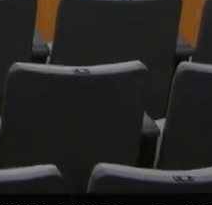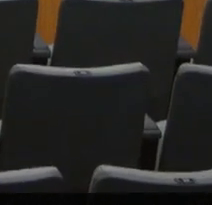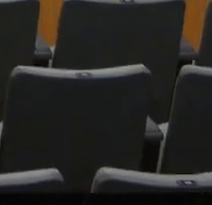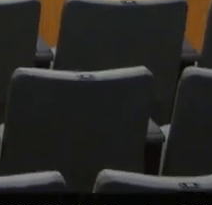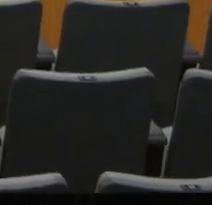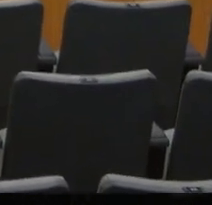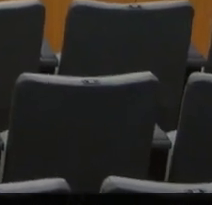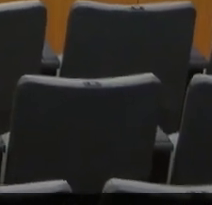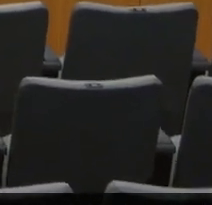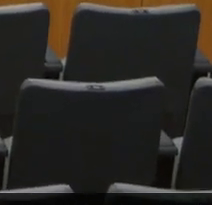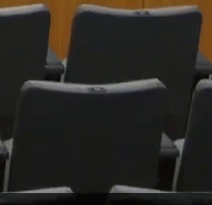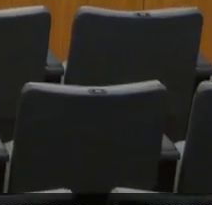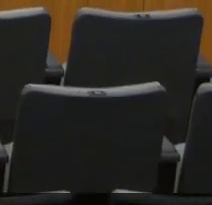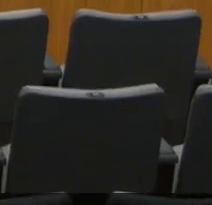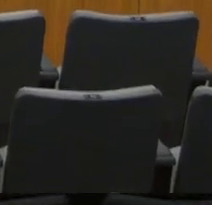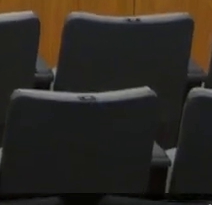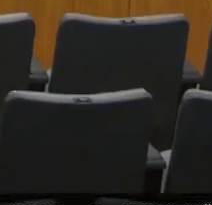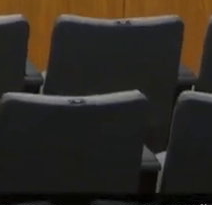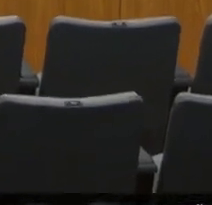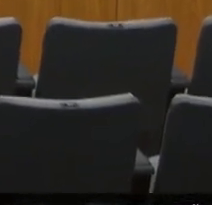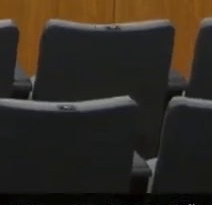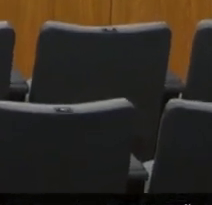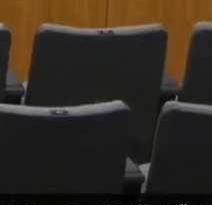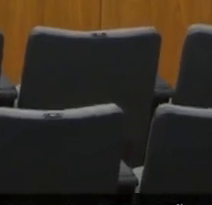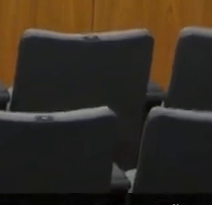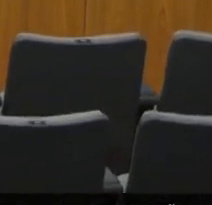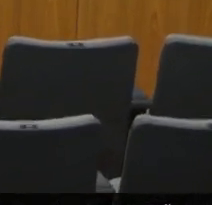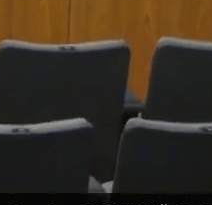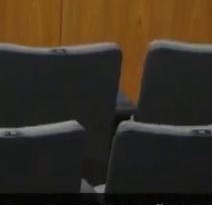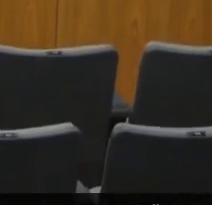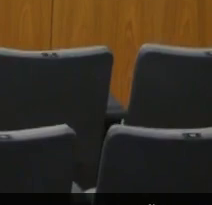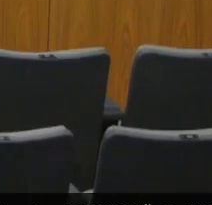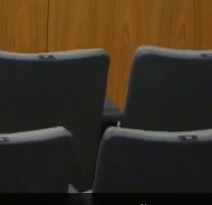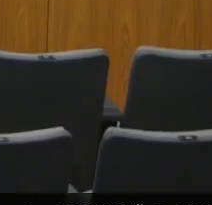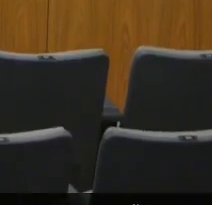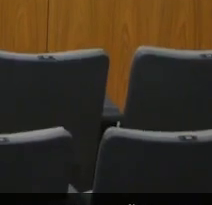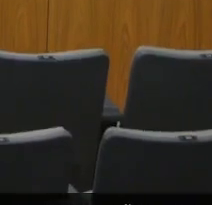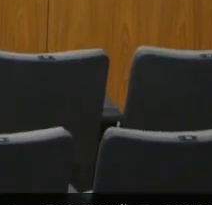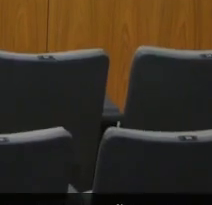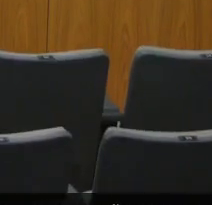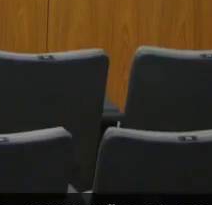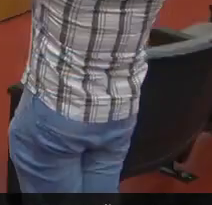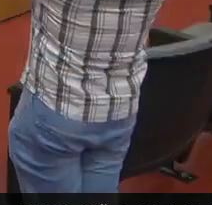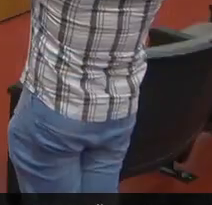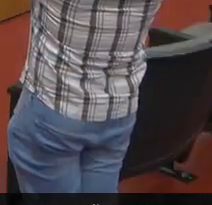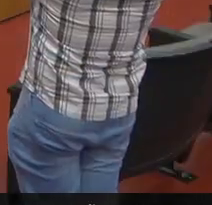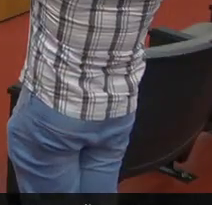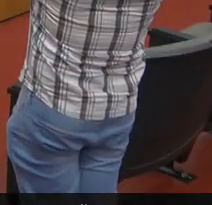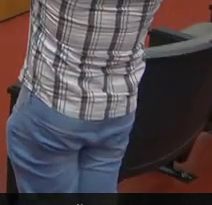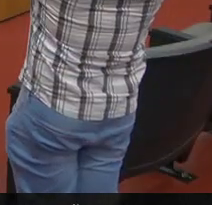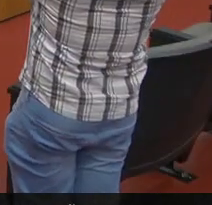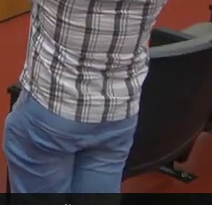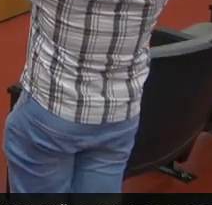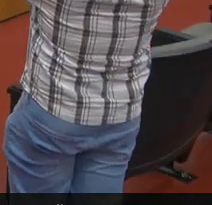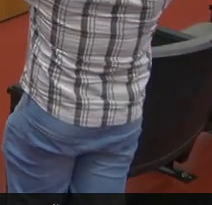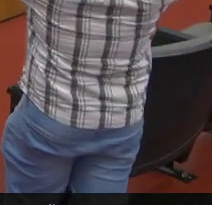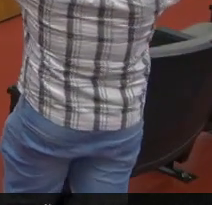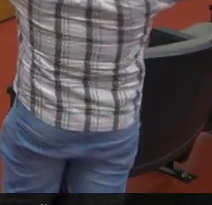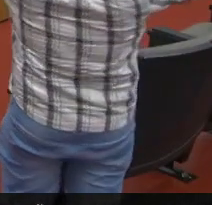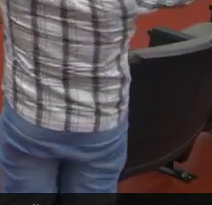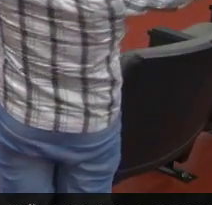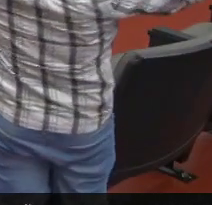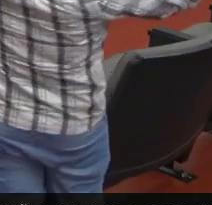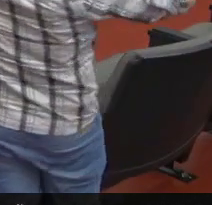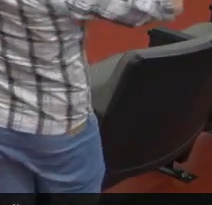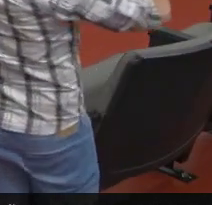Direitos Humanos da 4ª sessão Legislativa ordinária da décima nona legislatura a presidência nos termos do